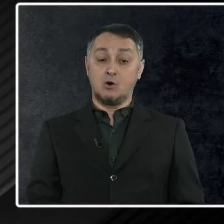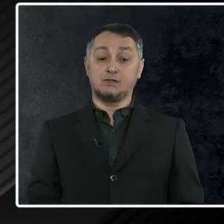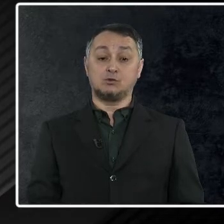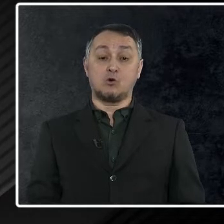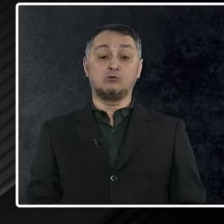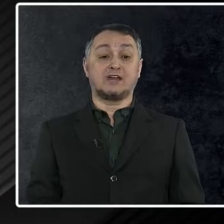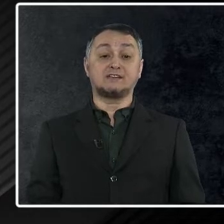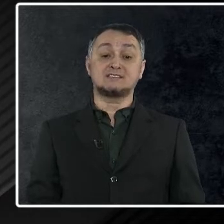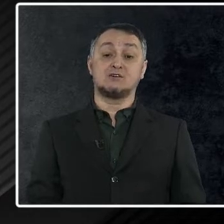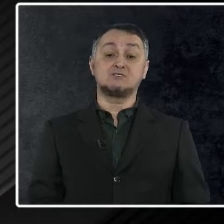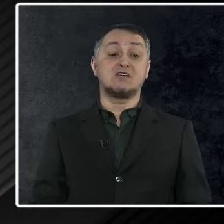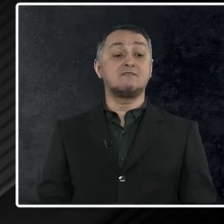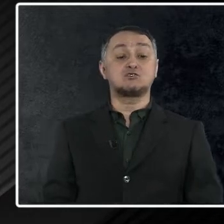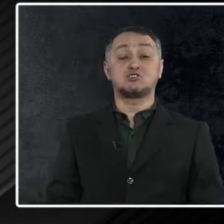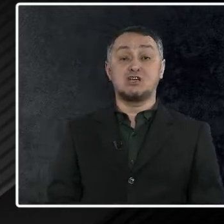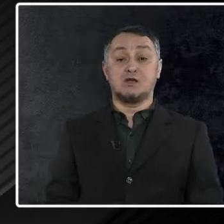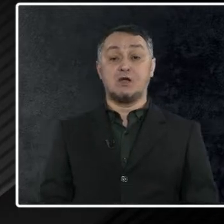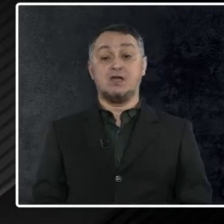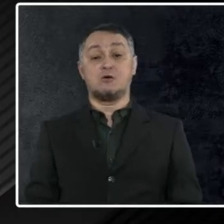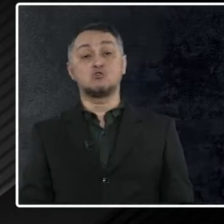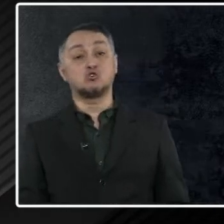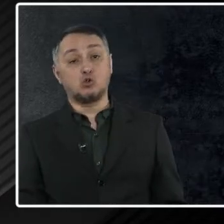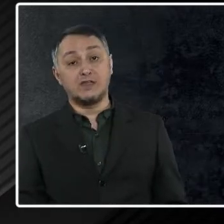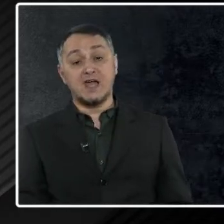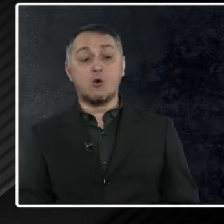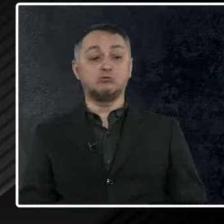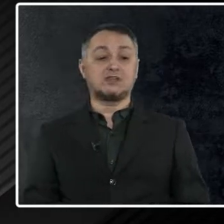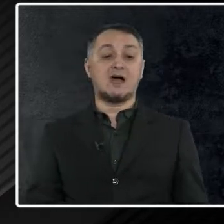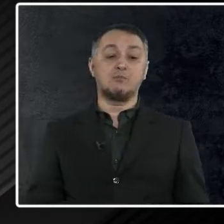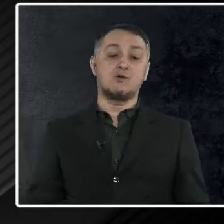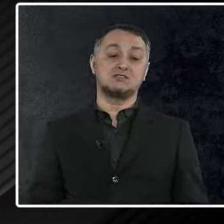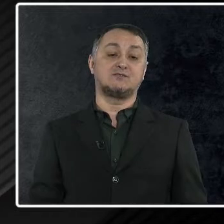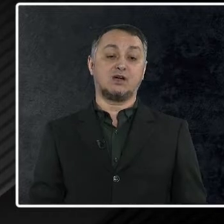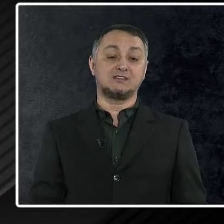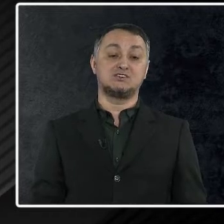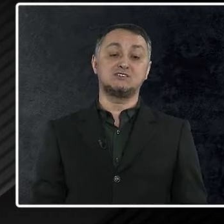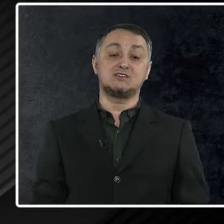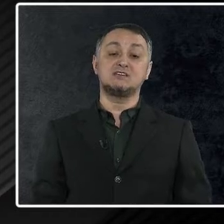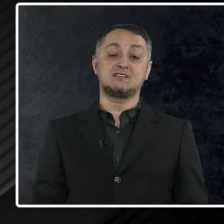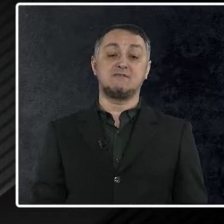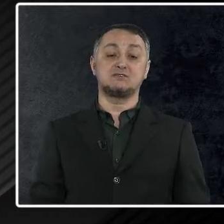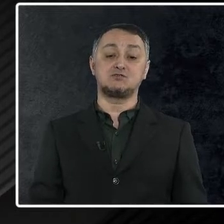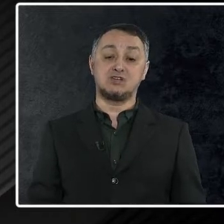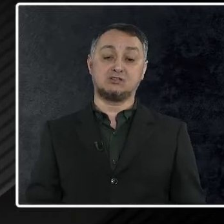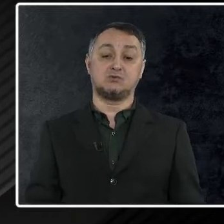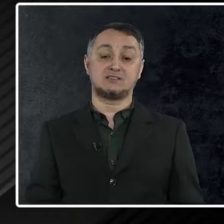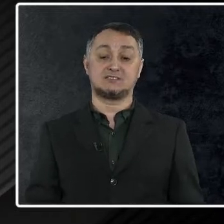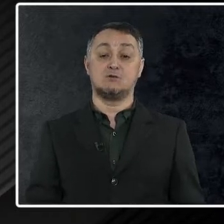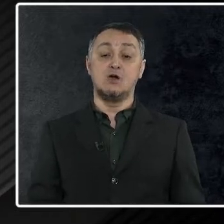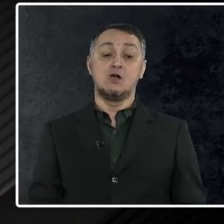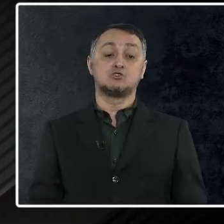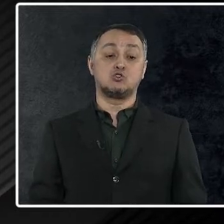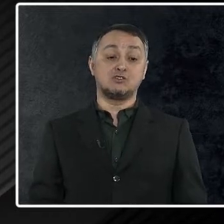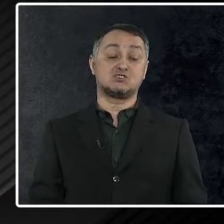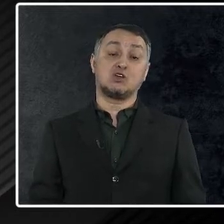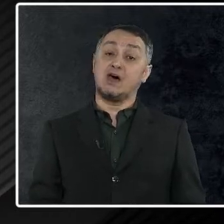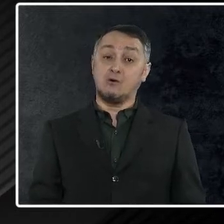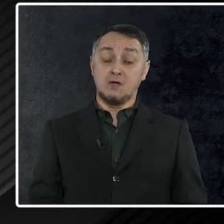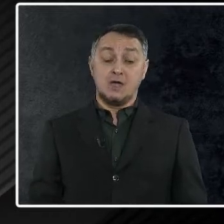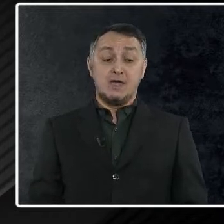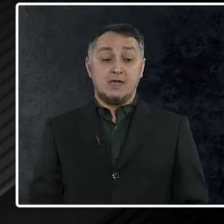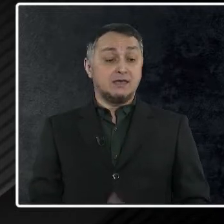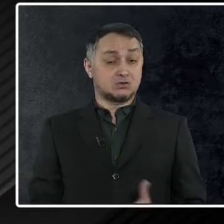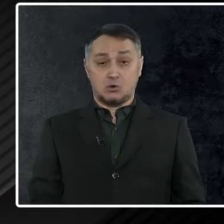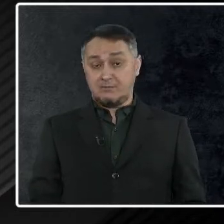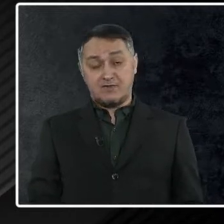no 8, contratação de serviços de consultoria contábil e advocatícia e serviços de atuação